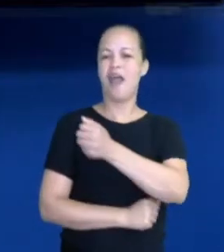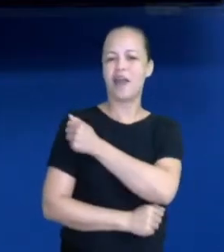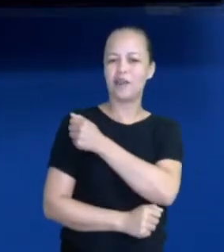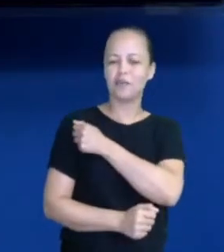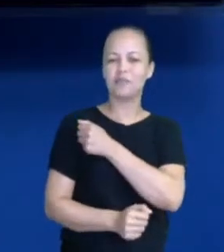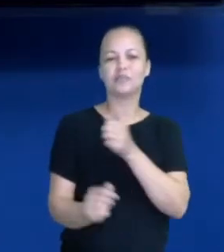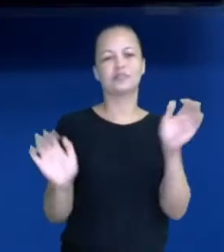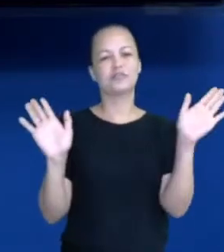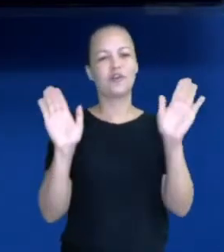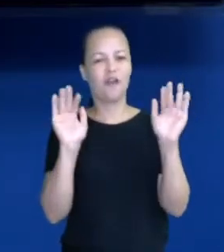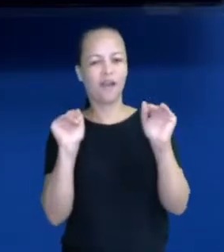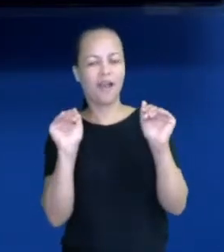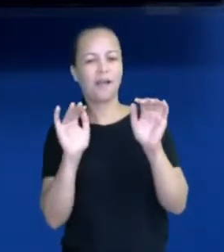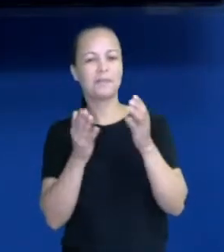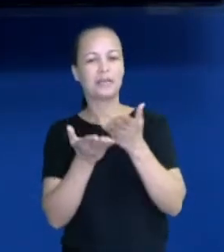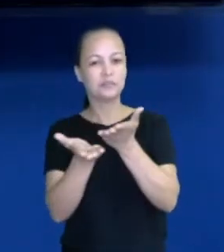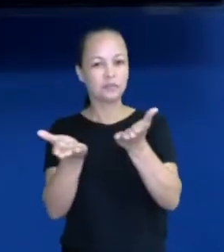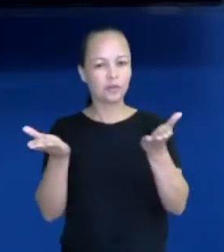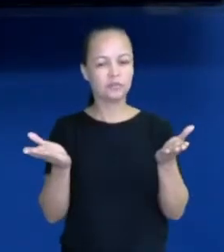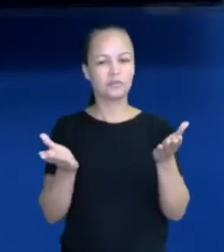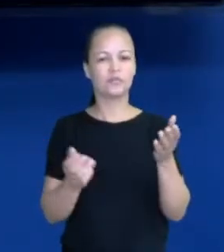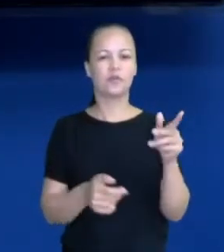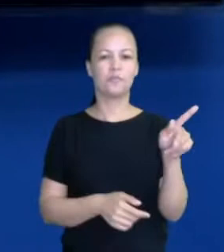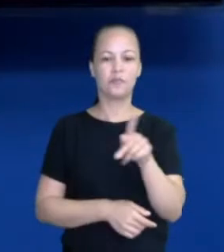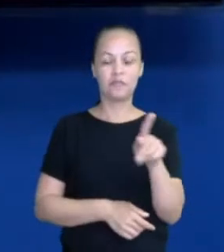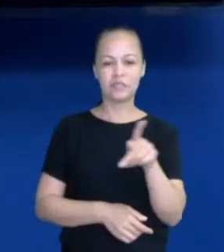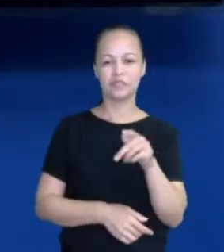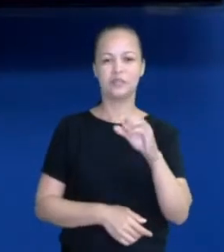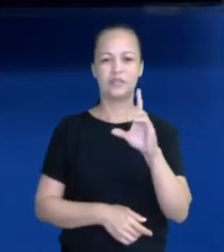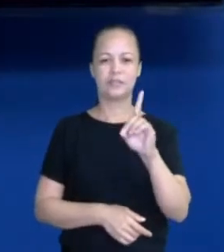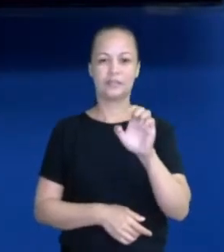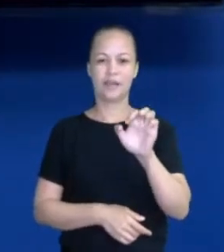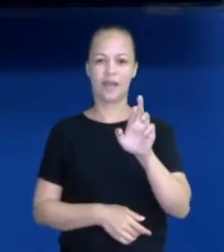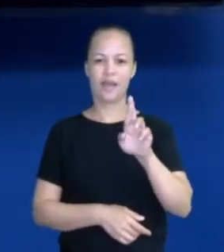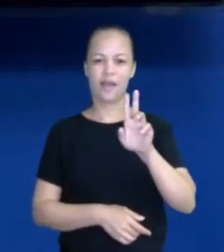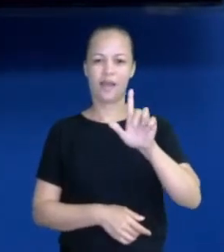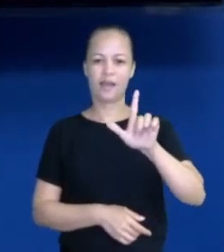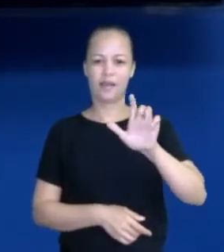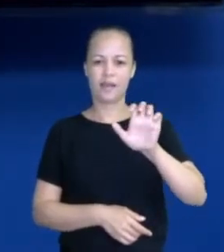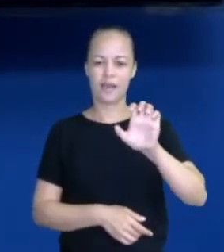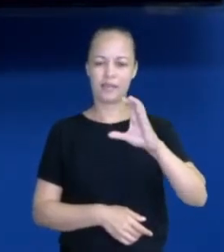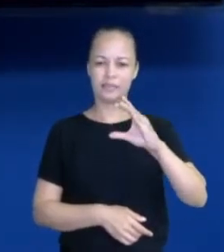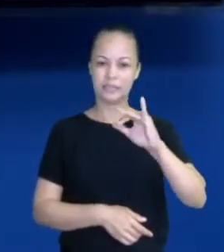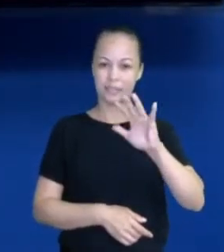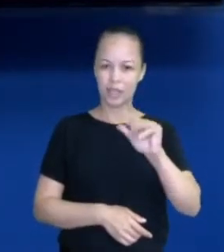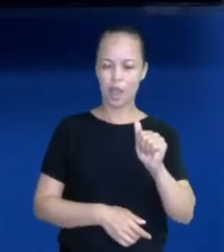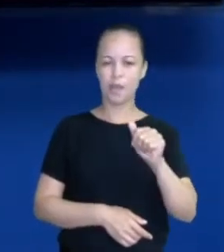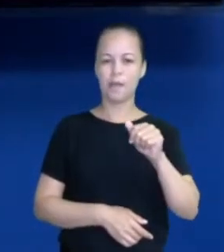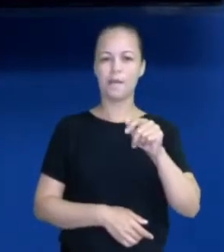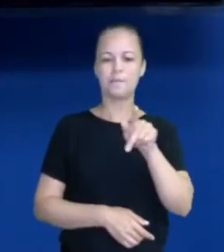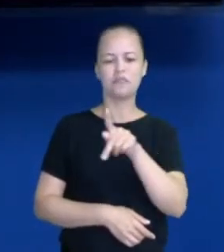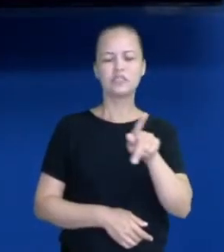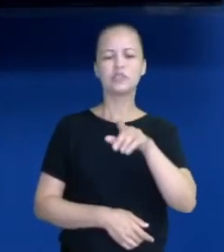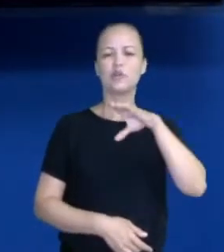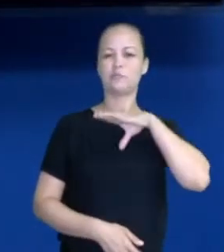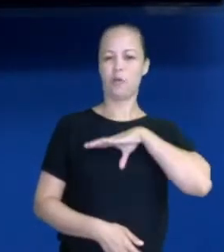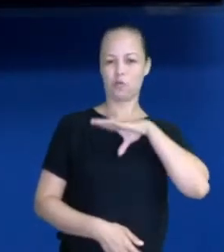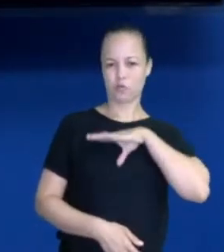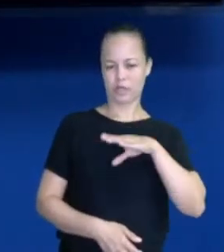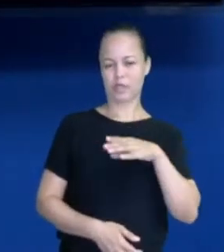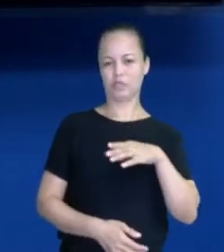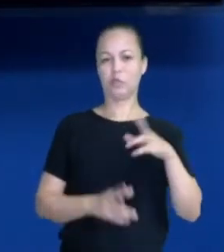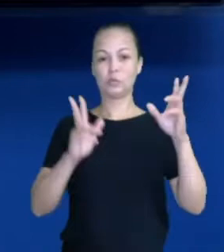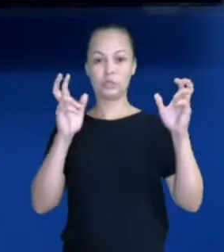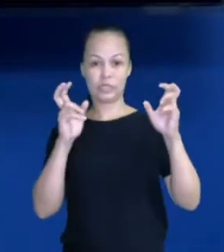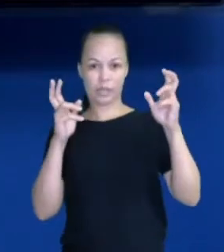Olá para todo mundo! Eu sou a professora Darlécia, professora de português, e o nosso tema hoje é muito,